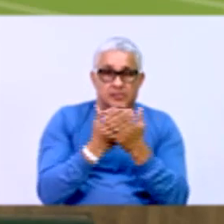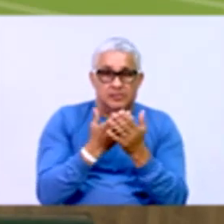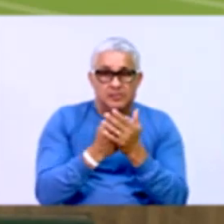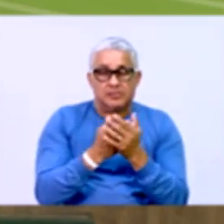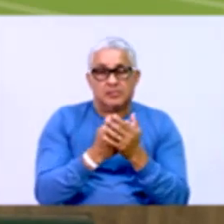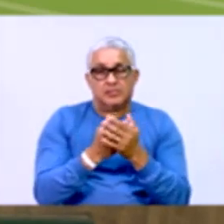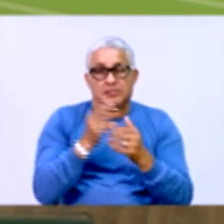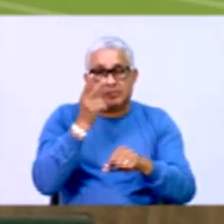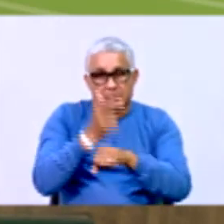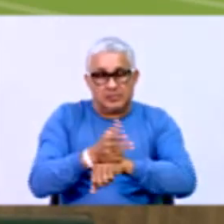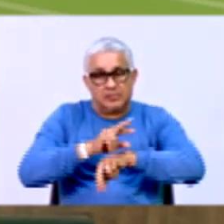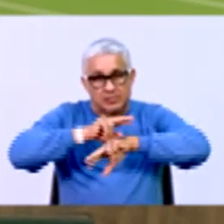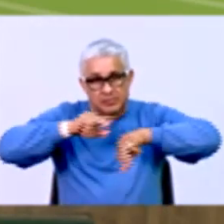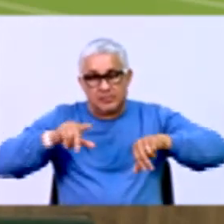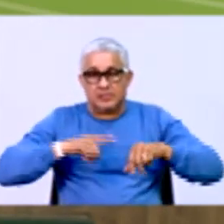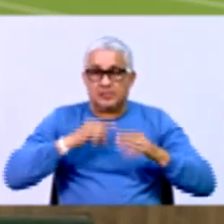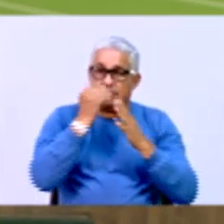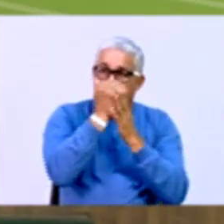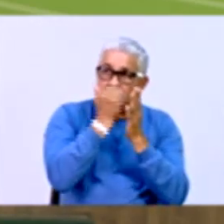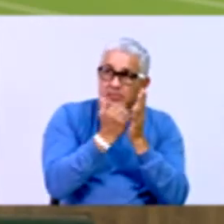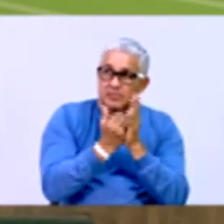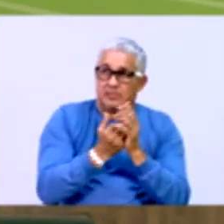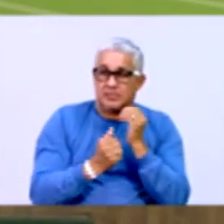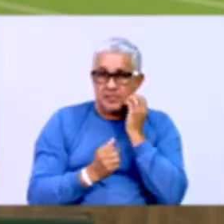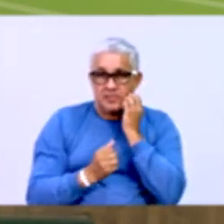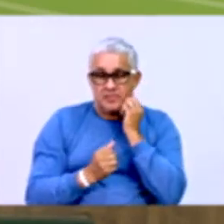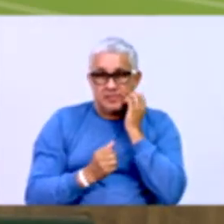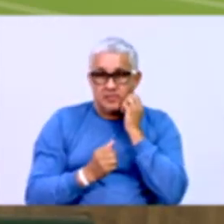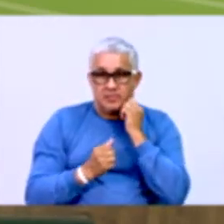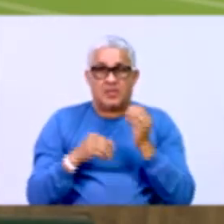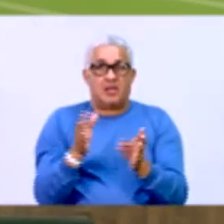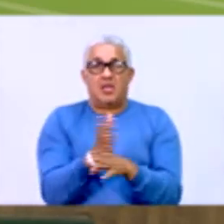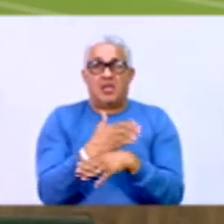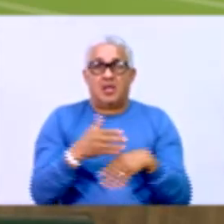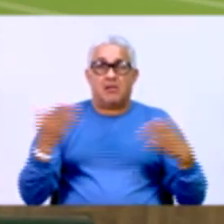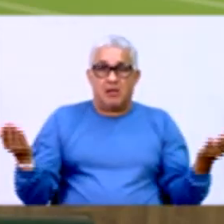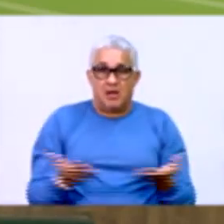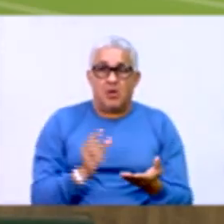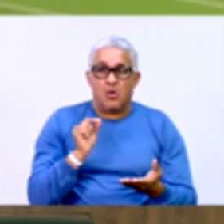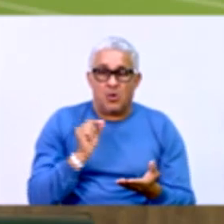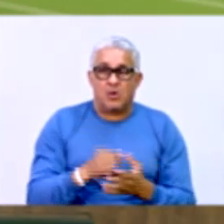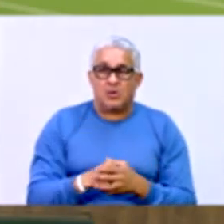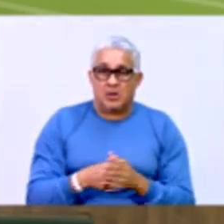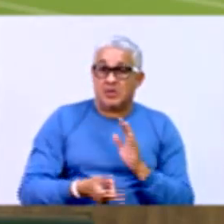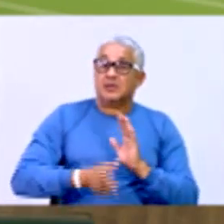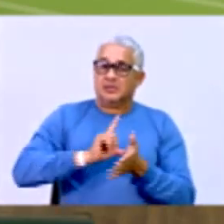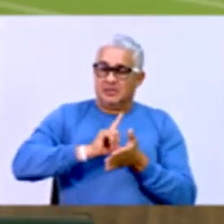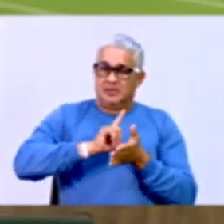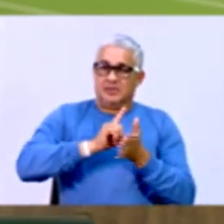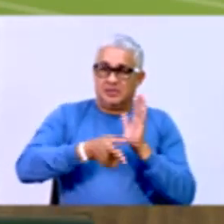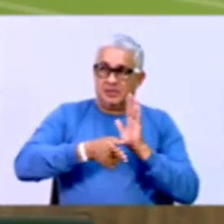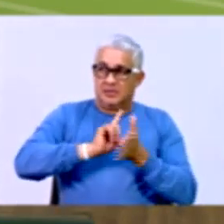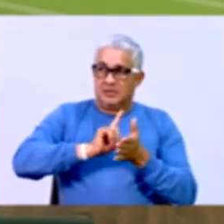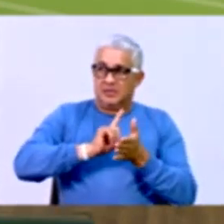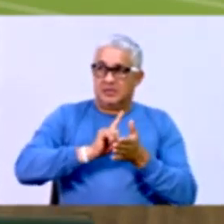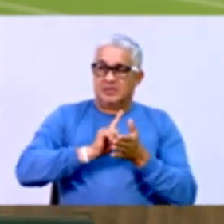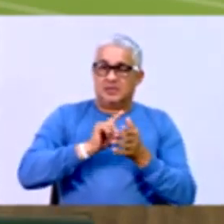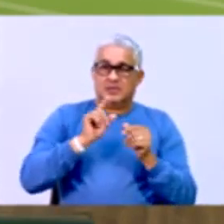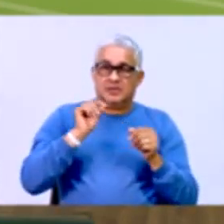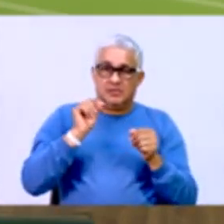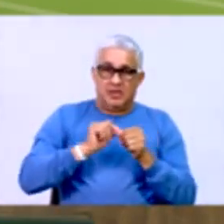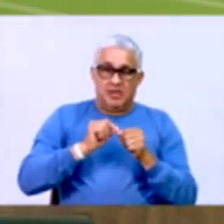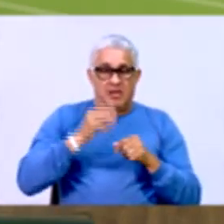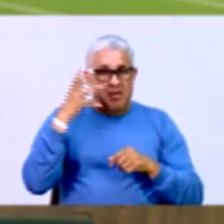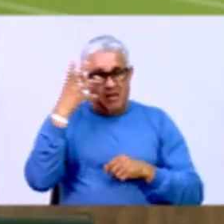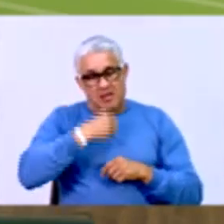vai ter aula de programação. Para não chegar voando, o que vou ter hoje? Não, já se antecipa, né? Eu vou fazer bonito lá na aula,